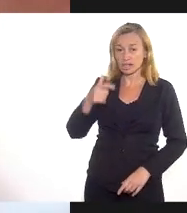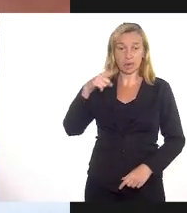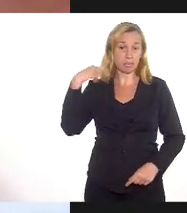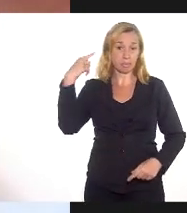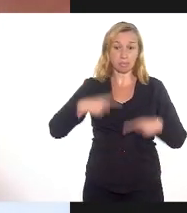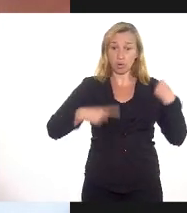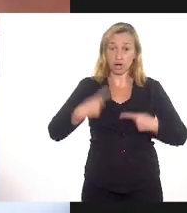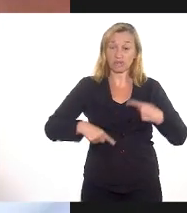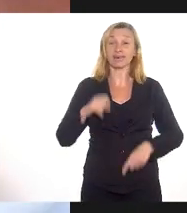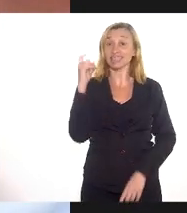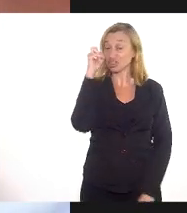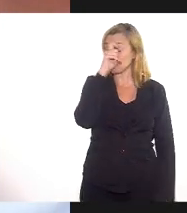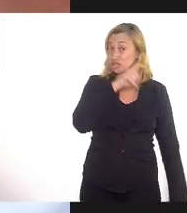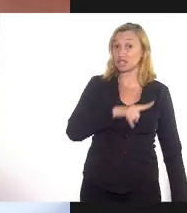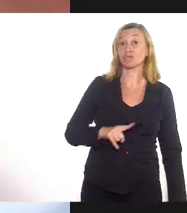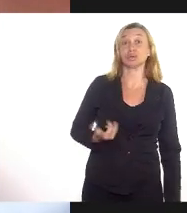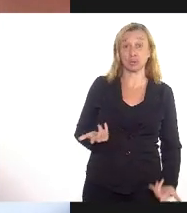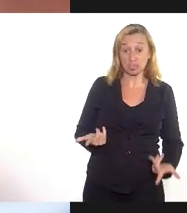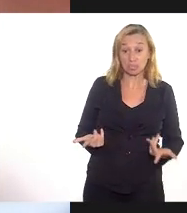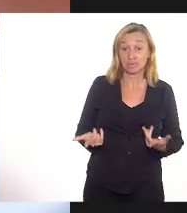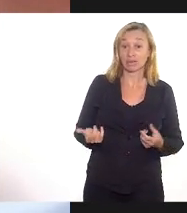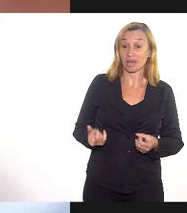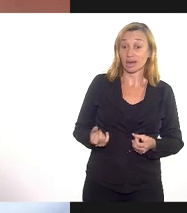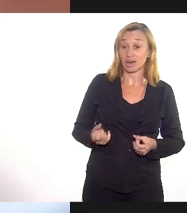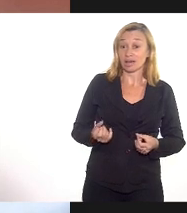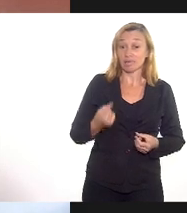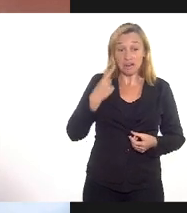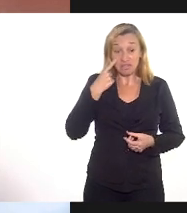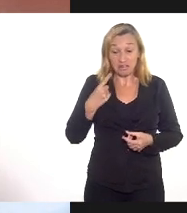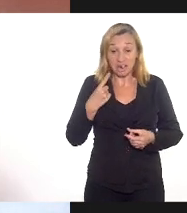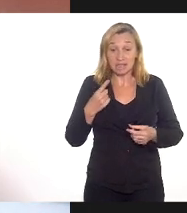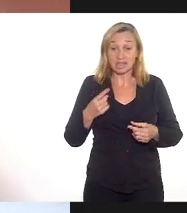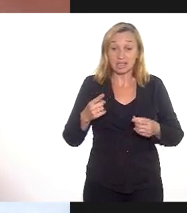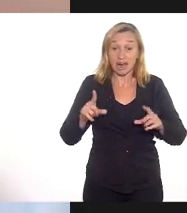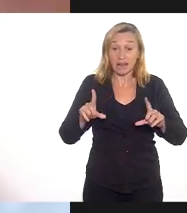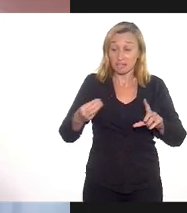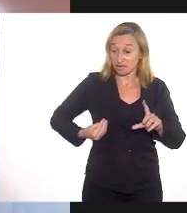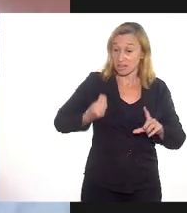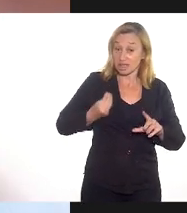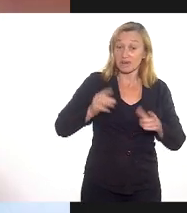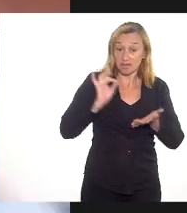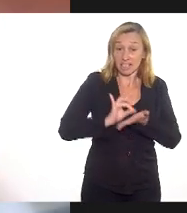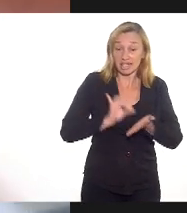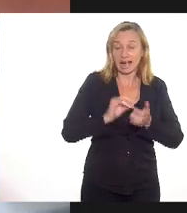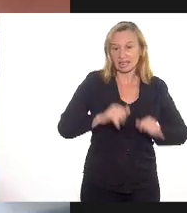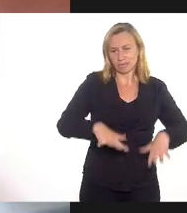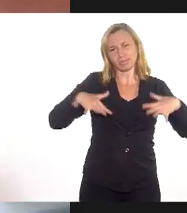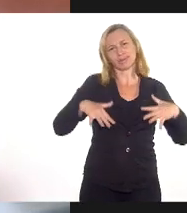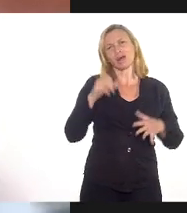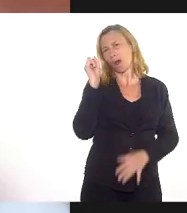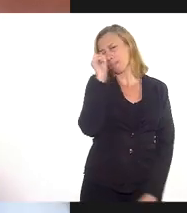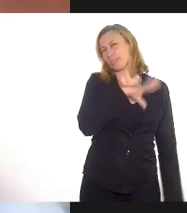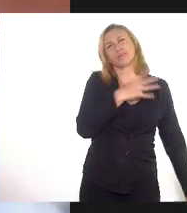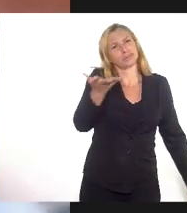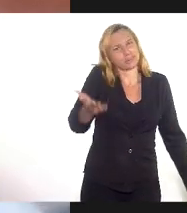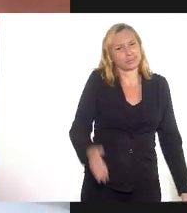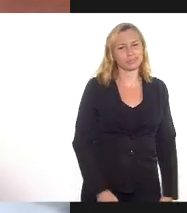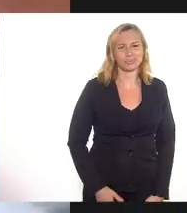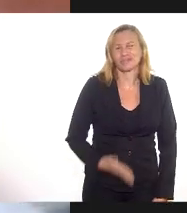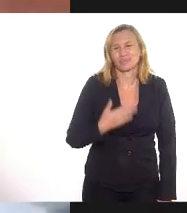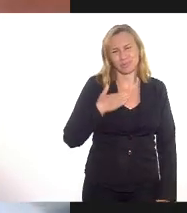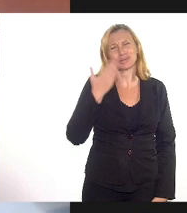já tem que vir com um caguete para ver se está mesmo no plenário, se está falando. Isso é um absurdo. Eu, no meu